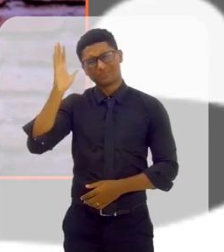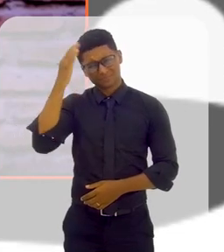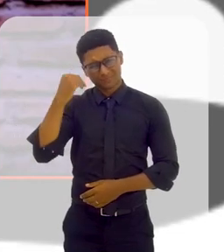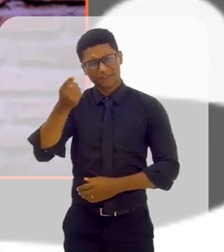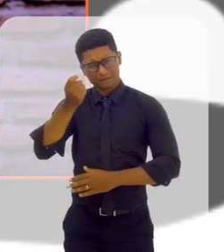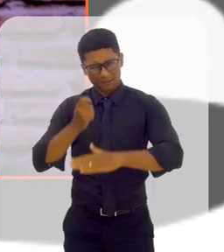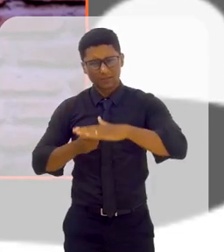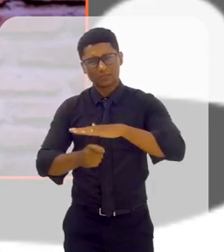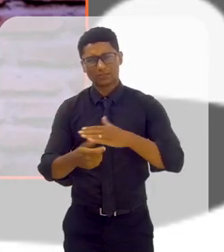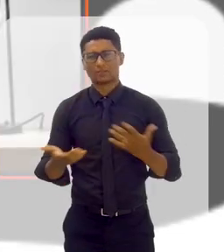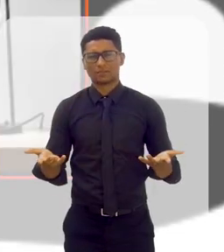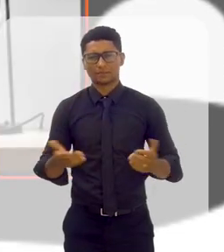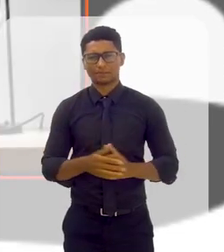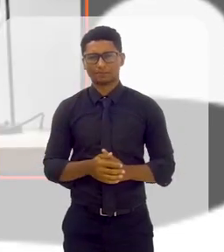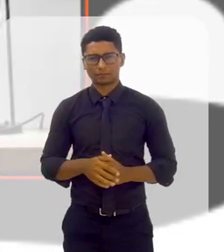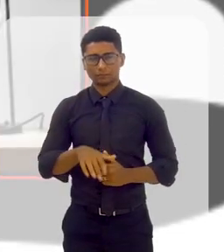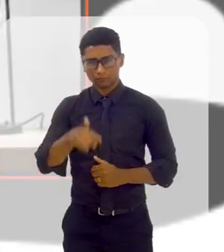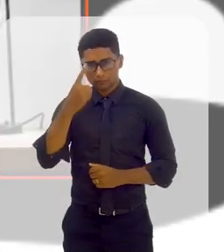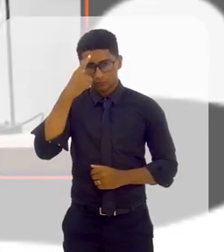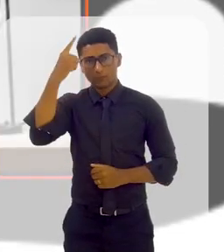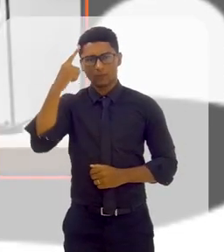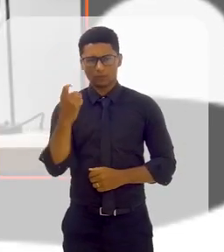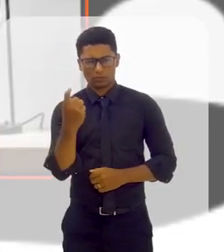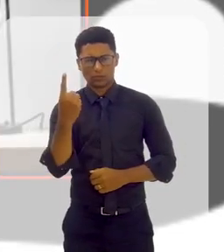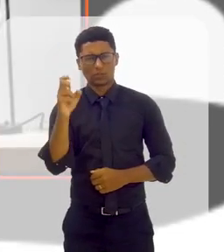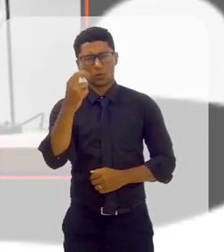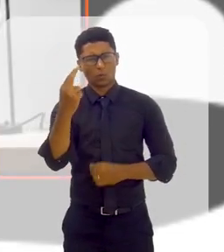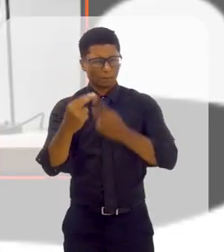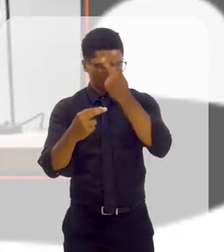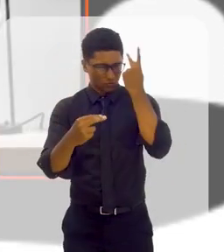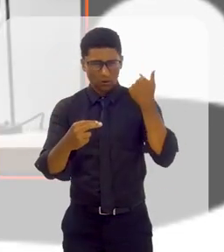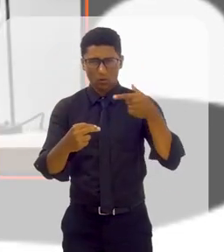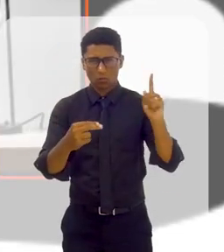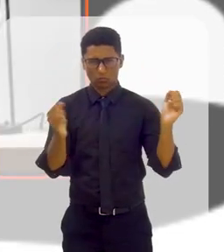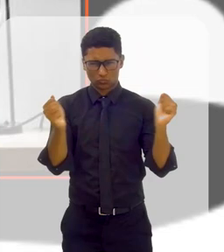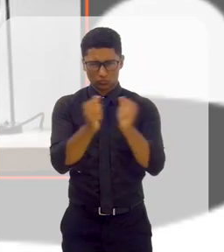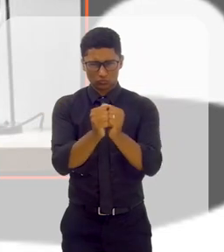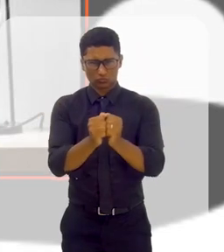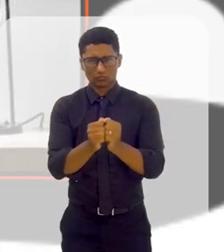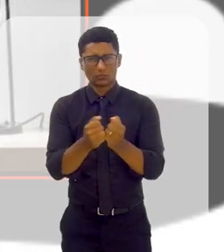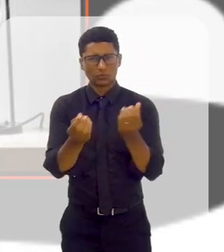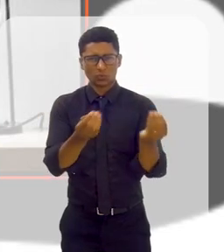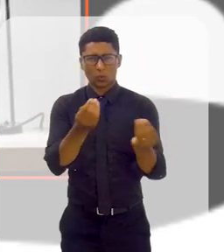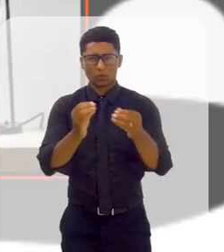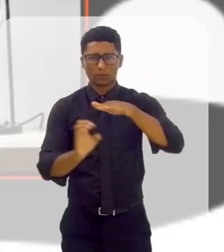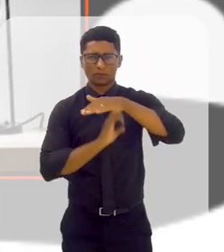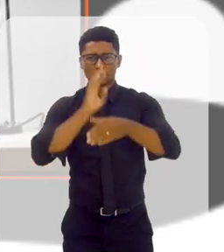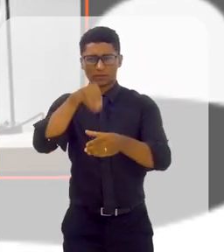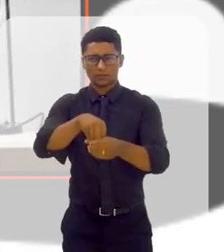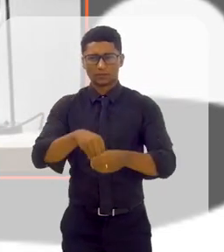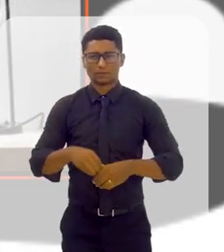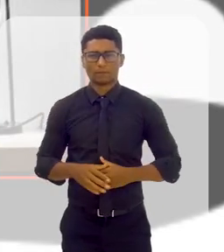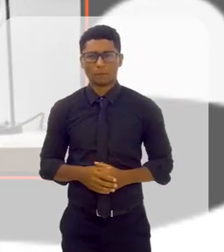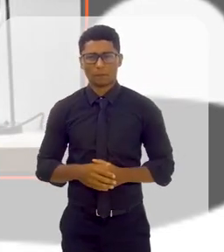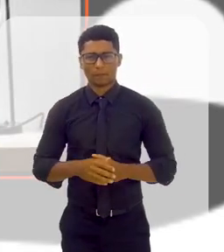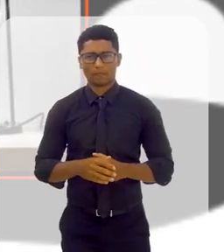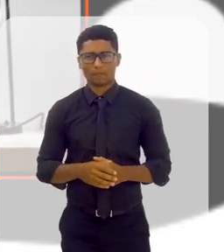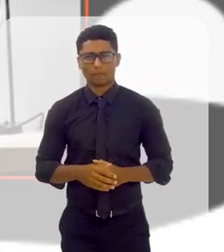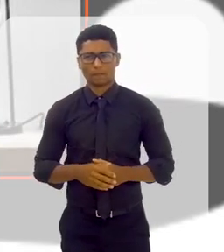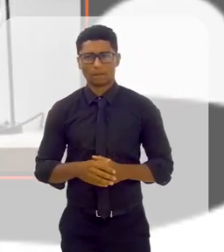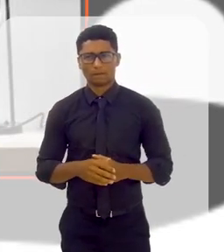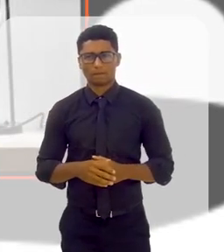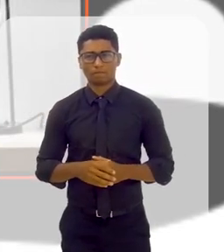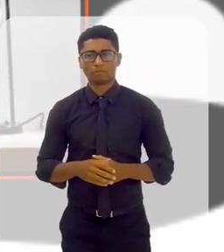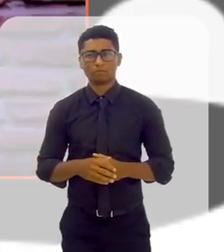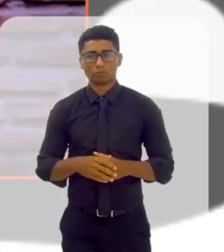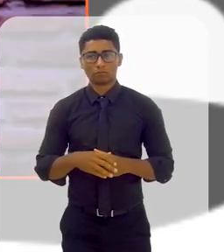é caro eu imagino e essa ideia foi só sua ou você tem sócios como é que tá o organograma da empresa a ideia